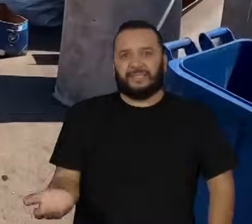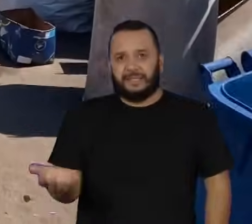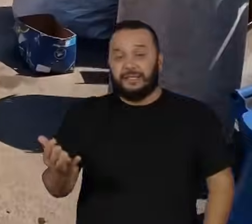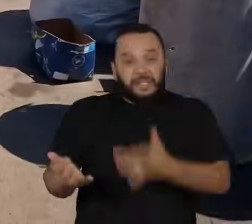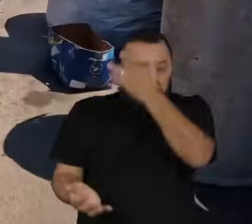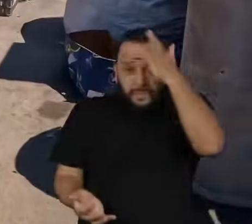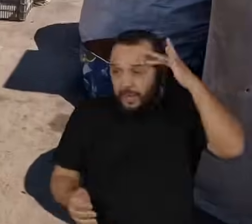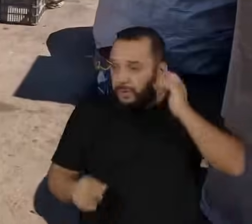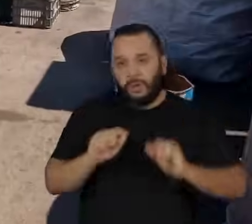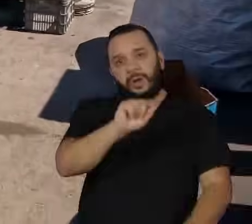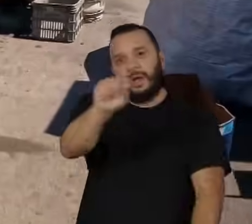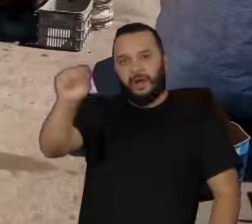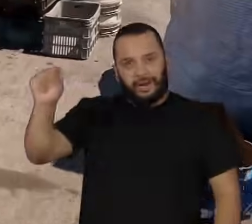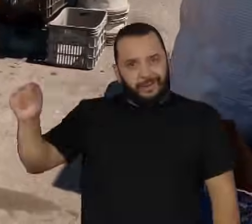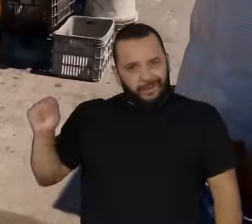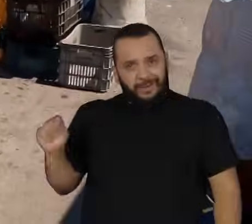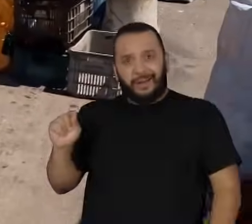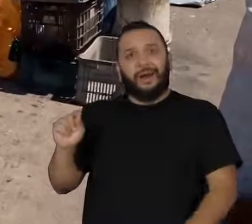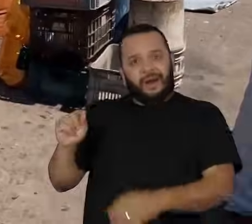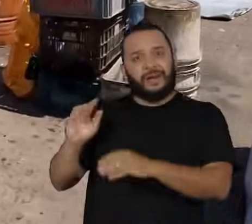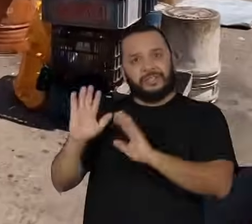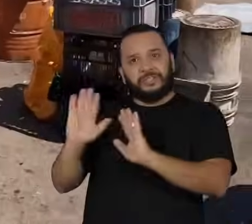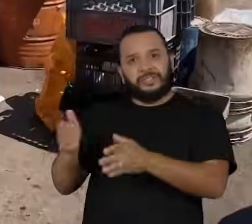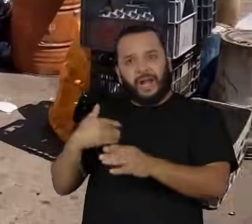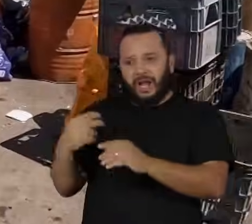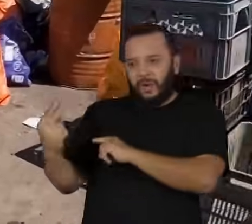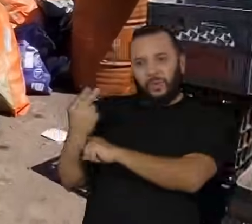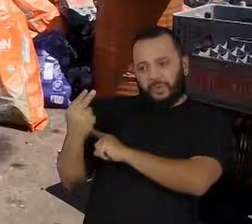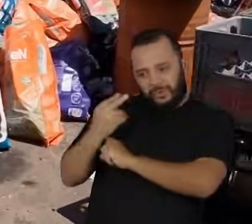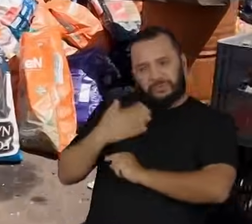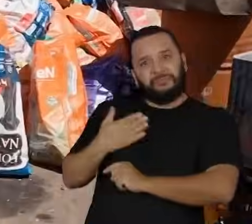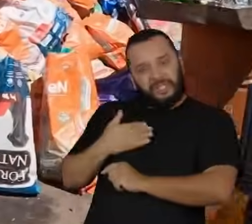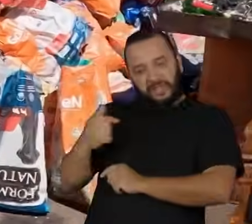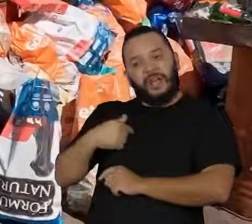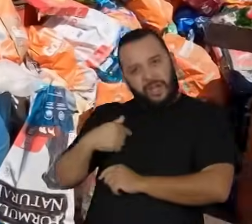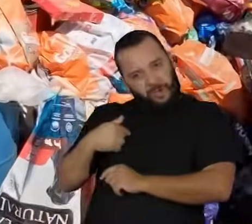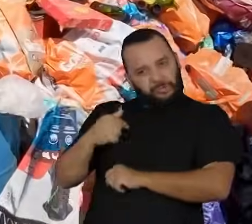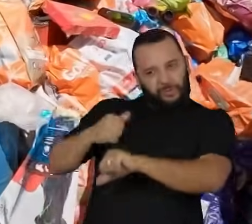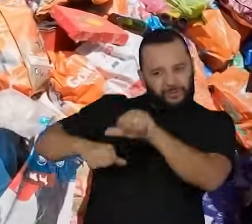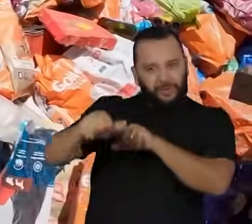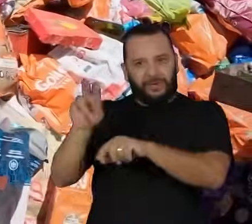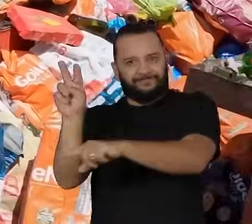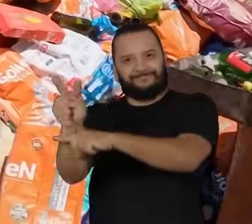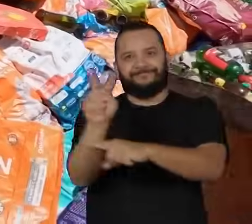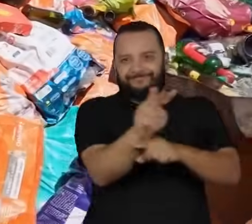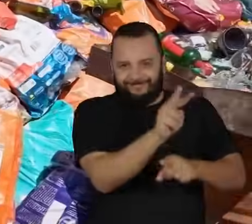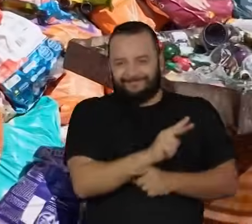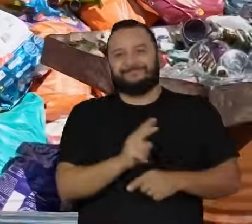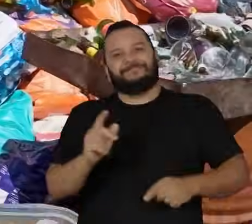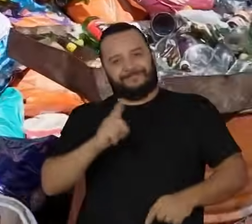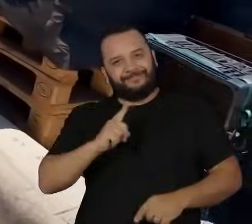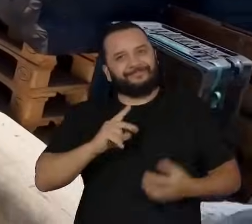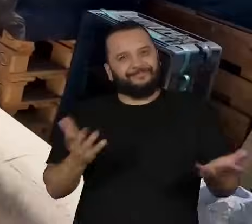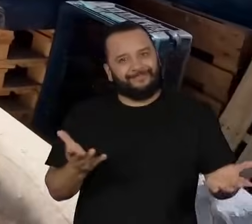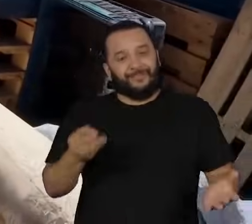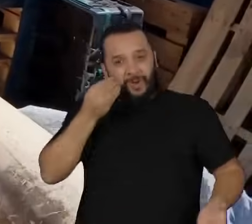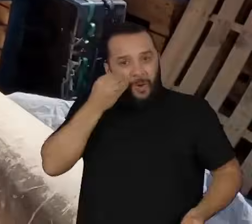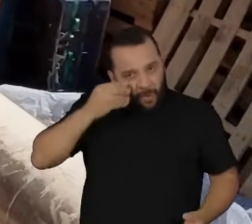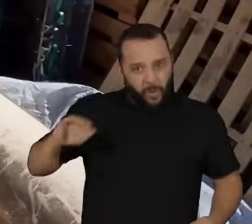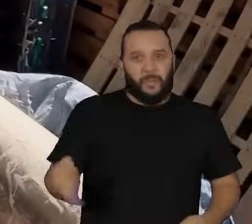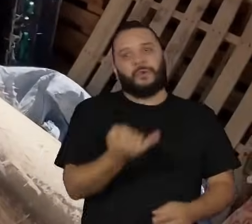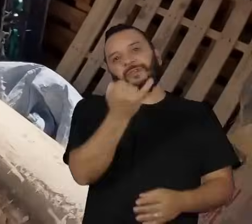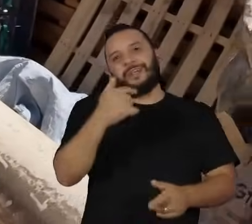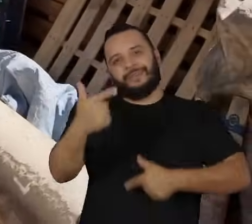pessoas disponíveis para cuidar desse tipo de pessoas e quando tem oportunidade no mercado